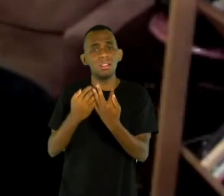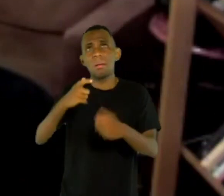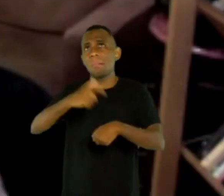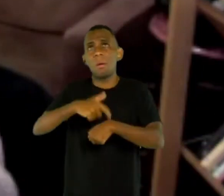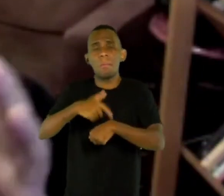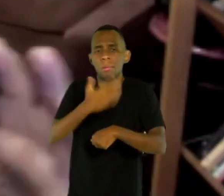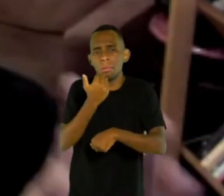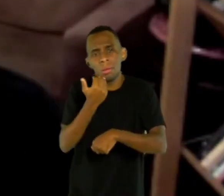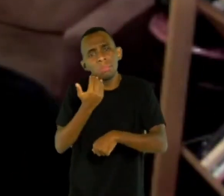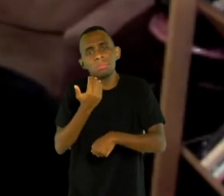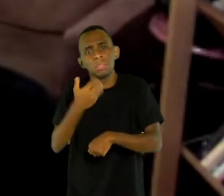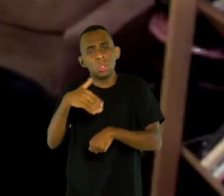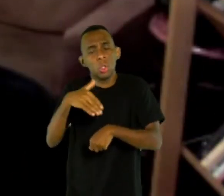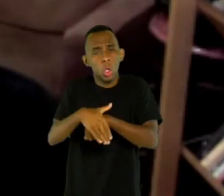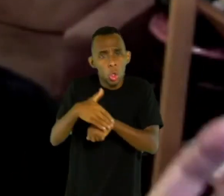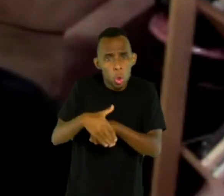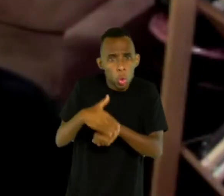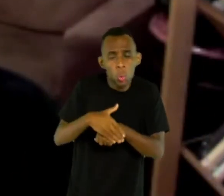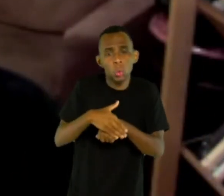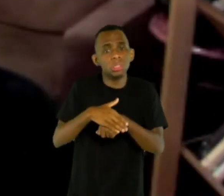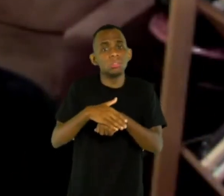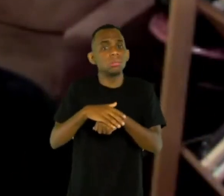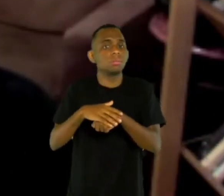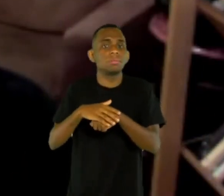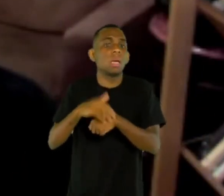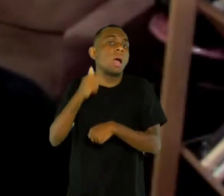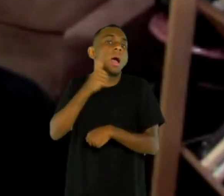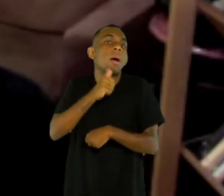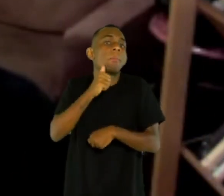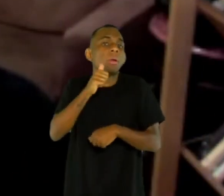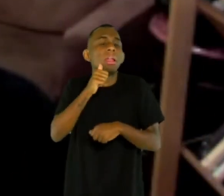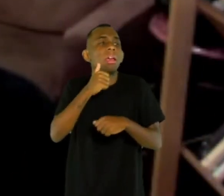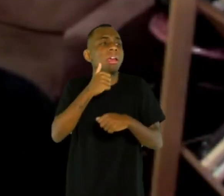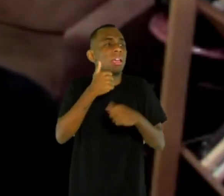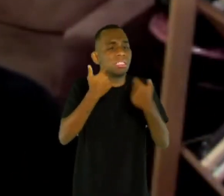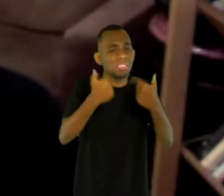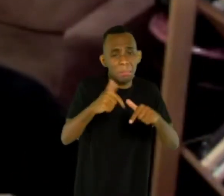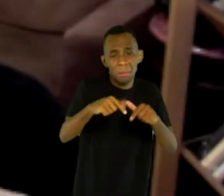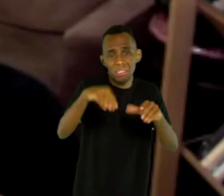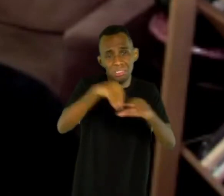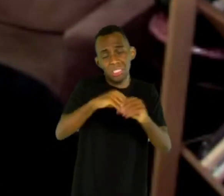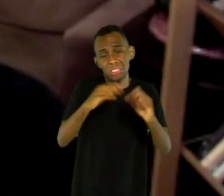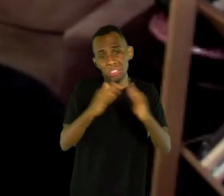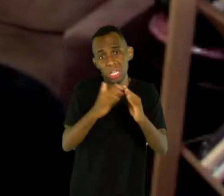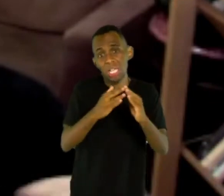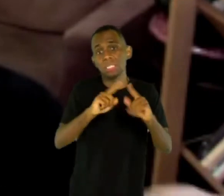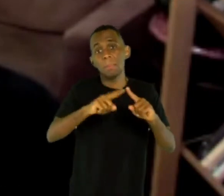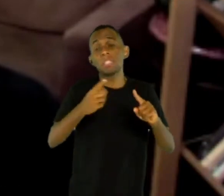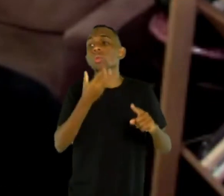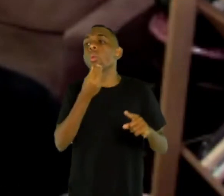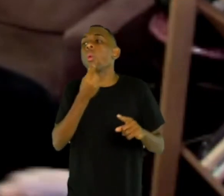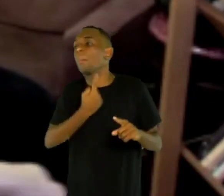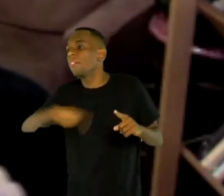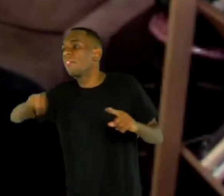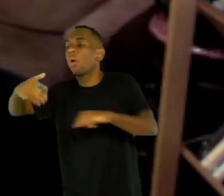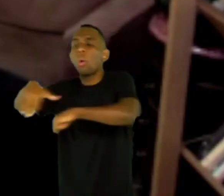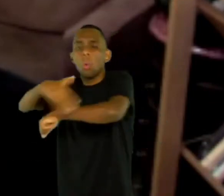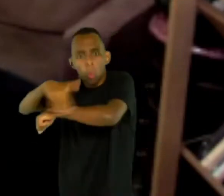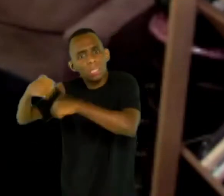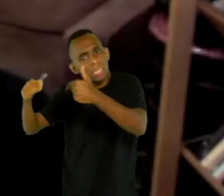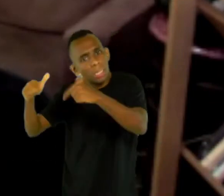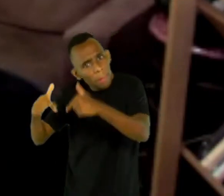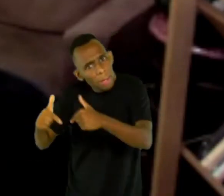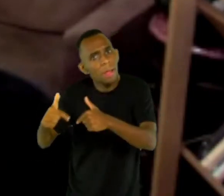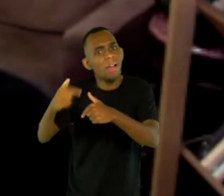família, né, a dona de casa que fica cuidando dos filhos e o homem que vai trabalhar, né, e as concessões que a mulher tem que